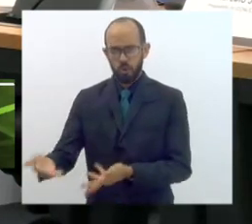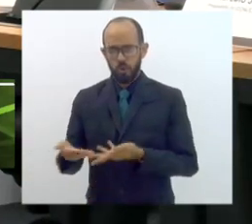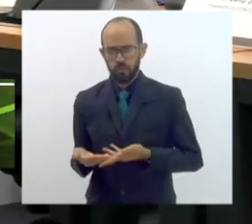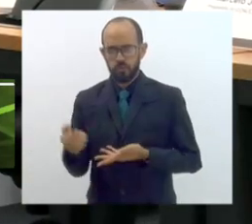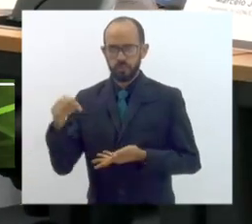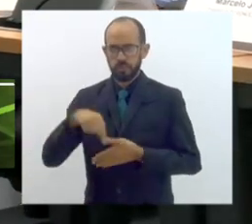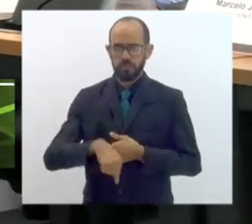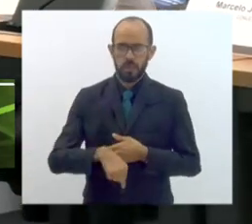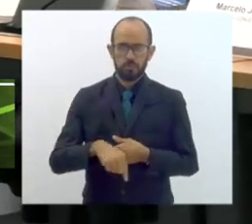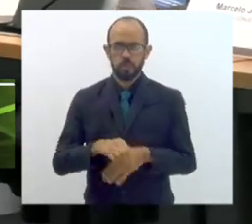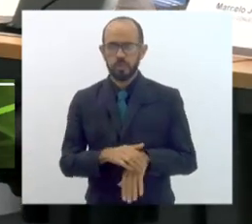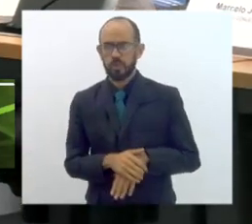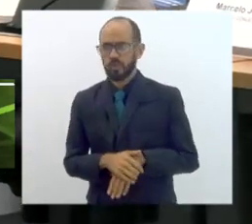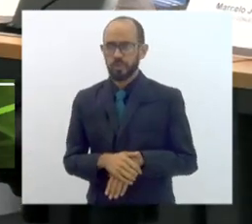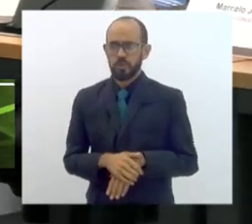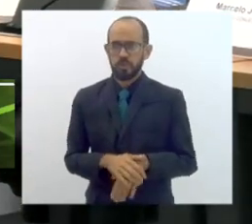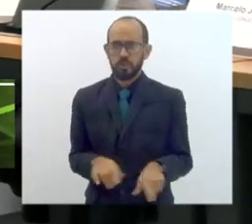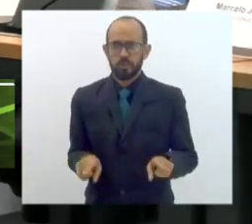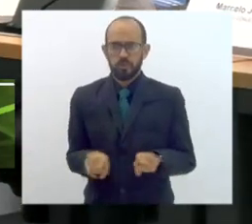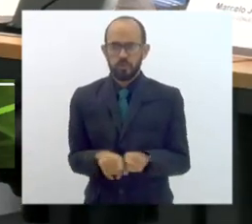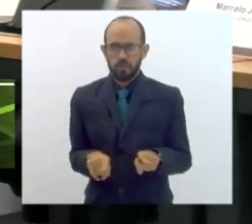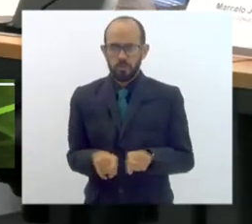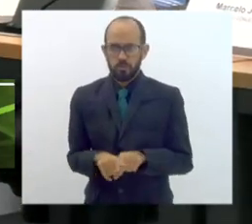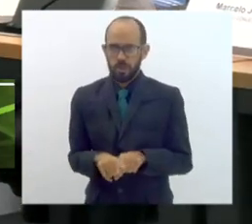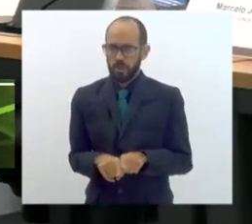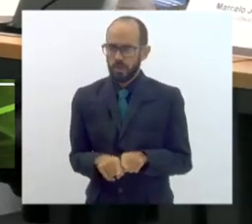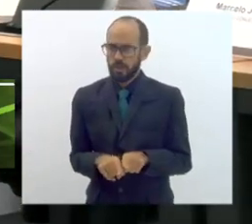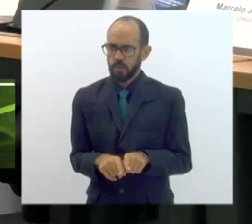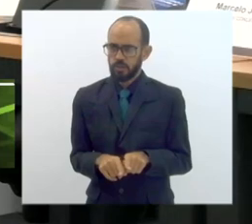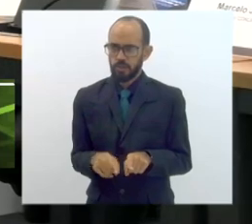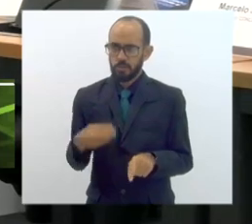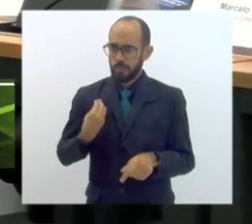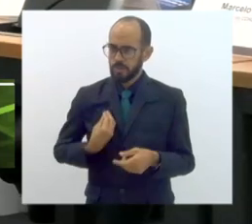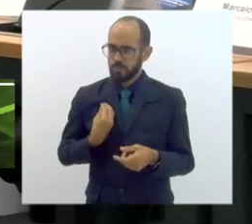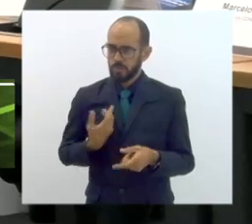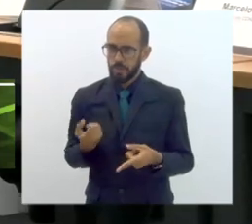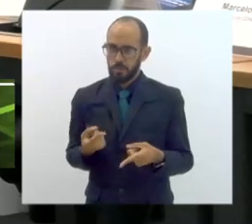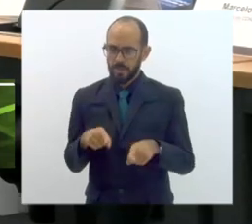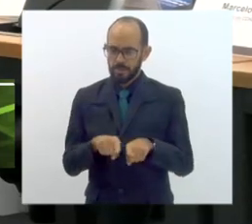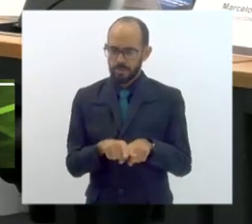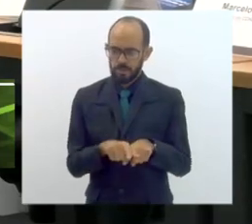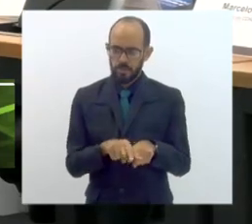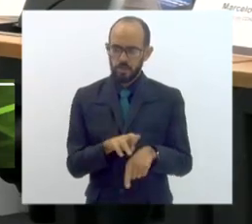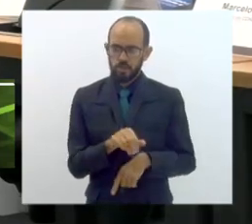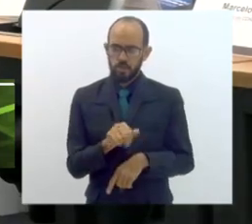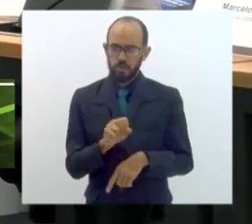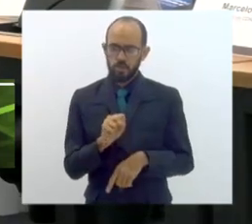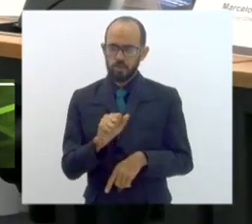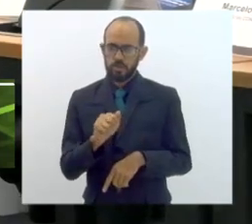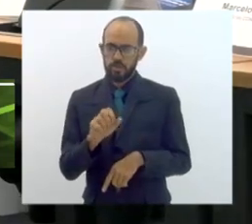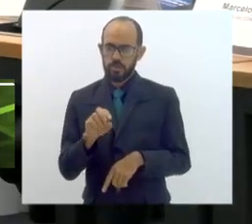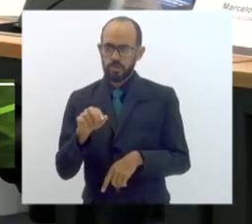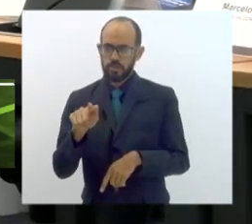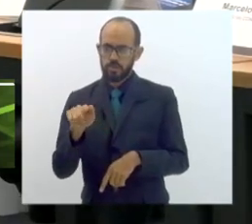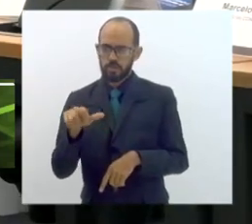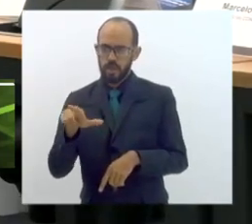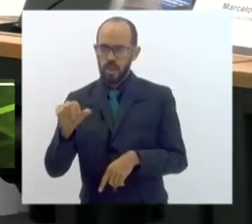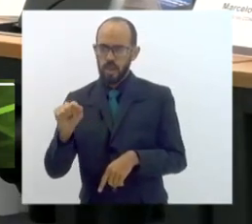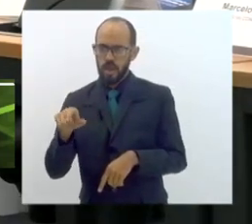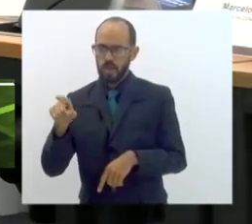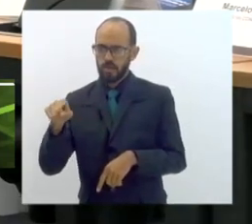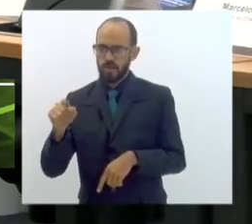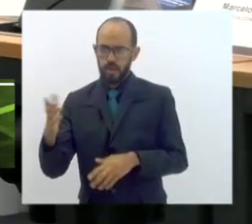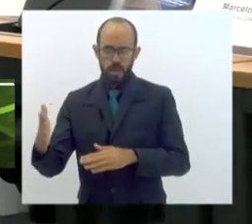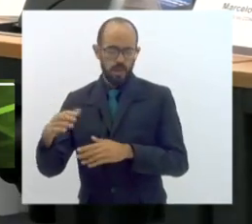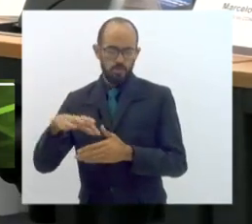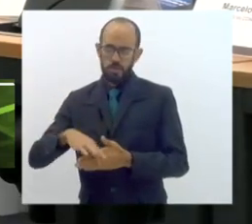aqui, de estarmos participando da parceria. Eu não posso deixar de falar da Rosângela. Rosângela é a nossa consultora mor, né,